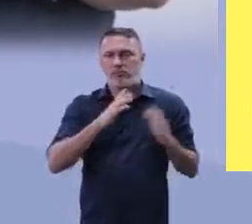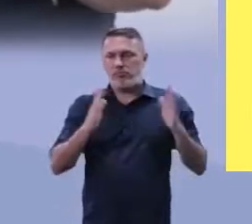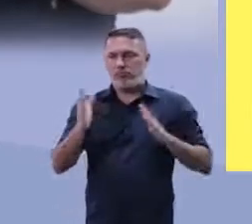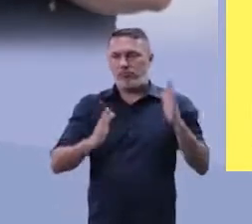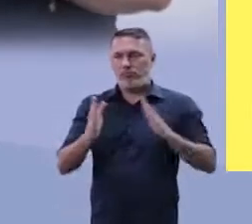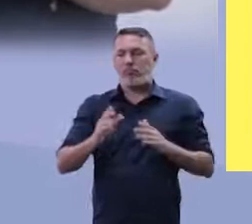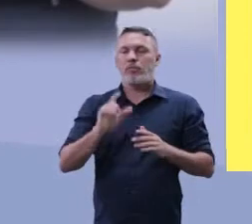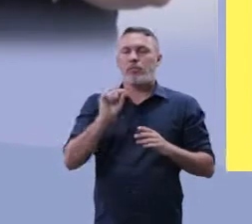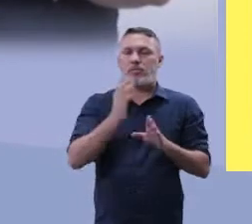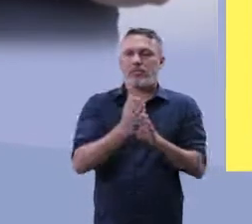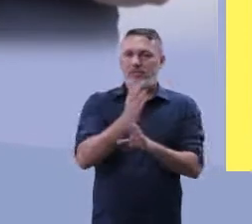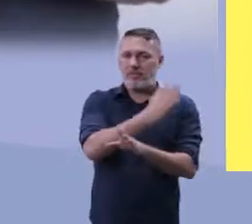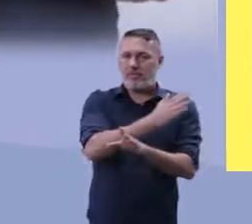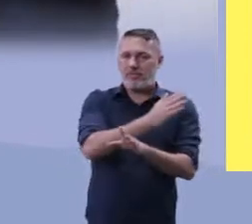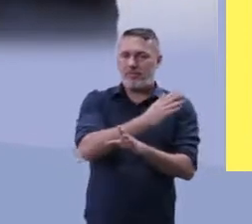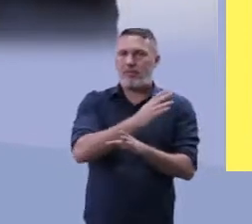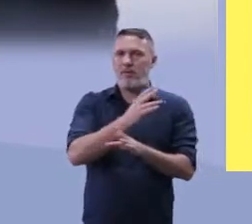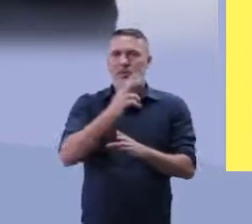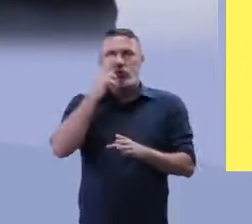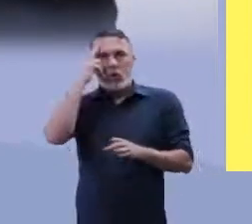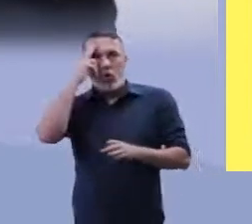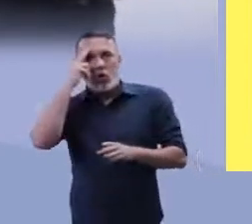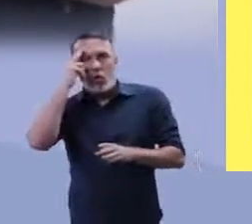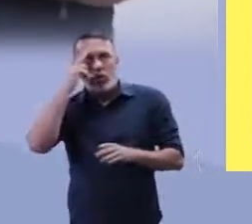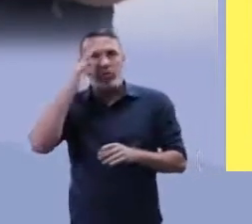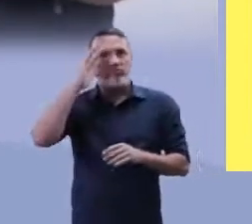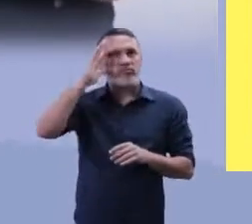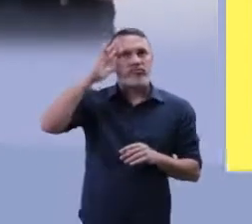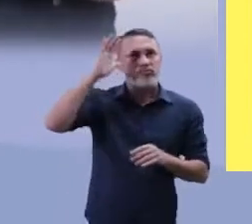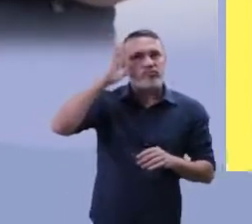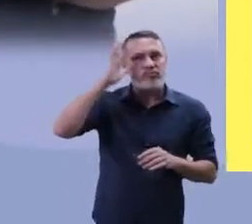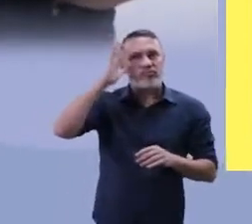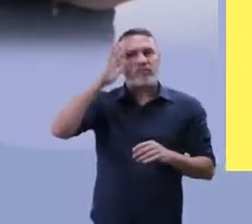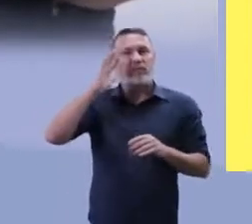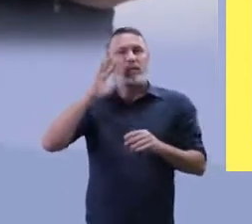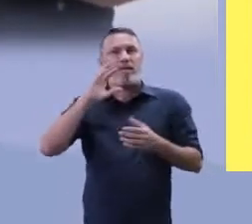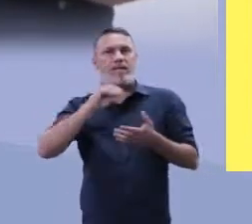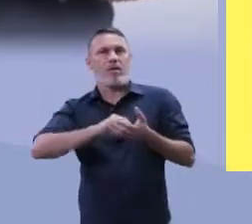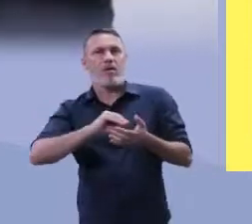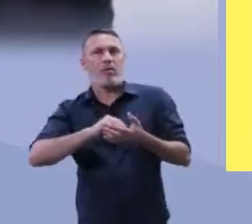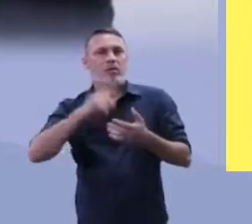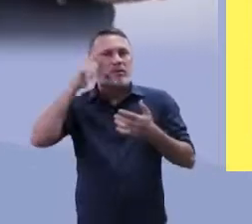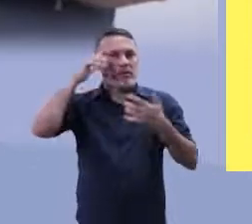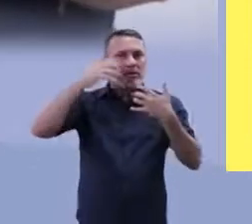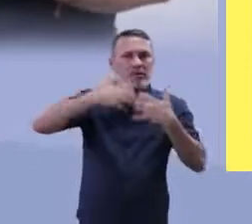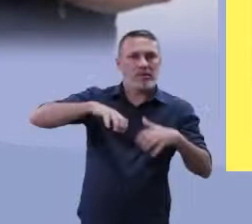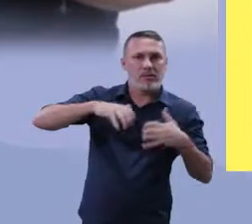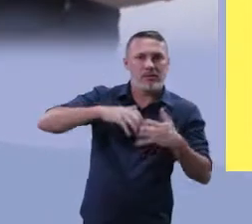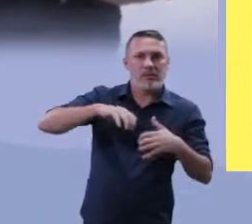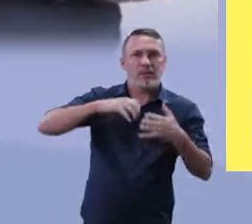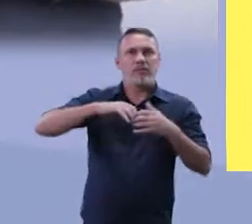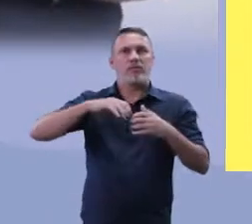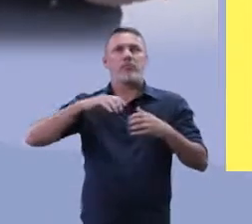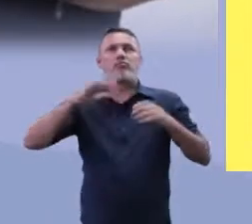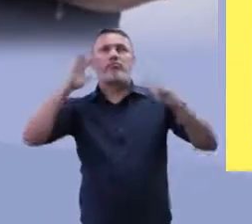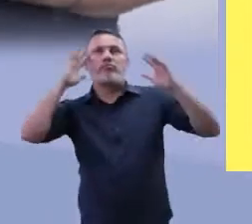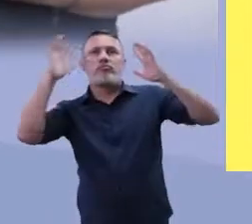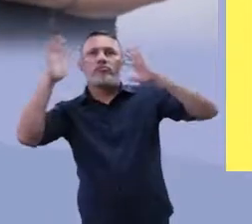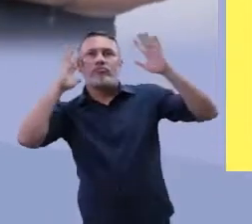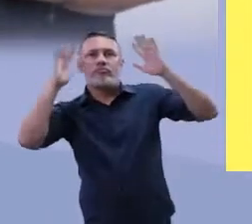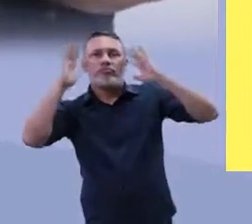sobretudo, ao sonho, à falta de racionalismo, à fantasia e